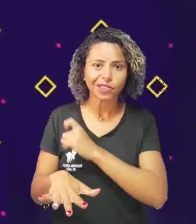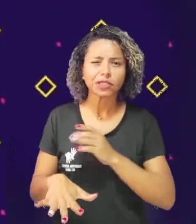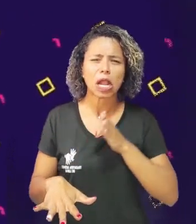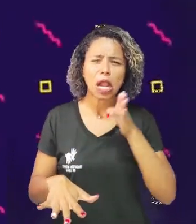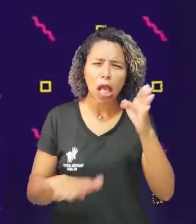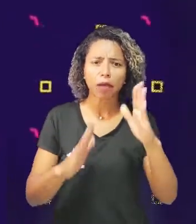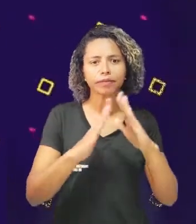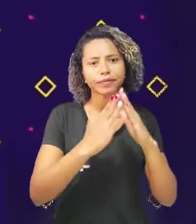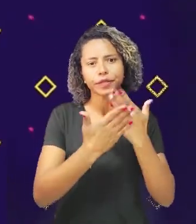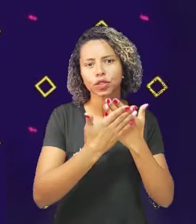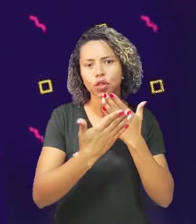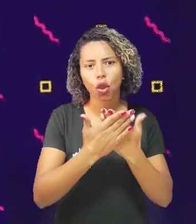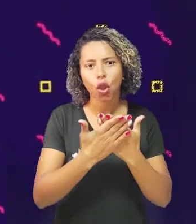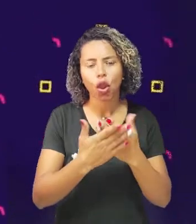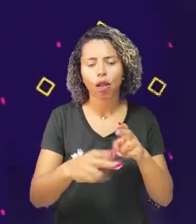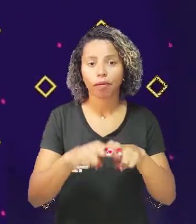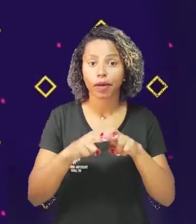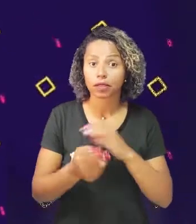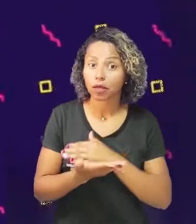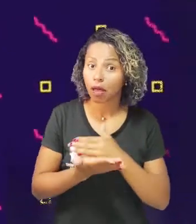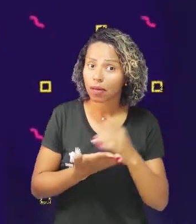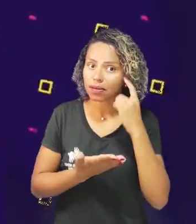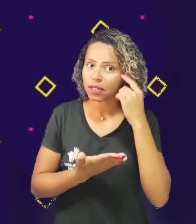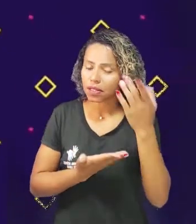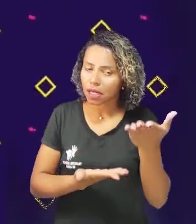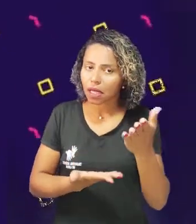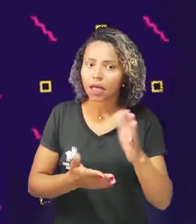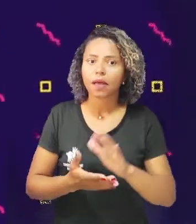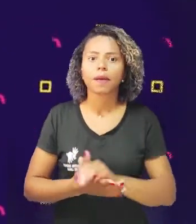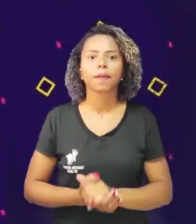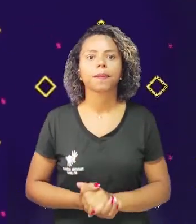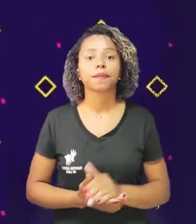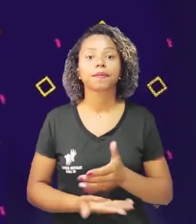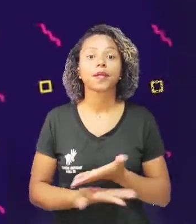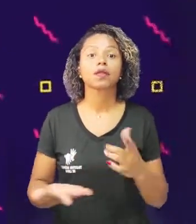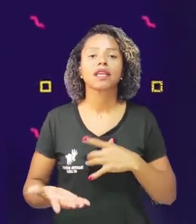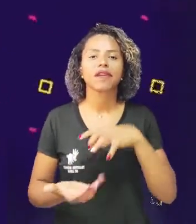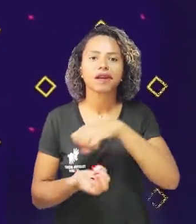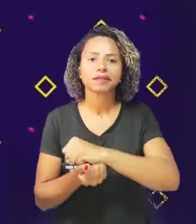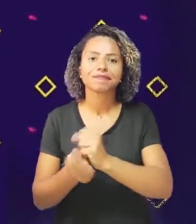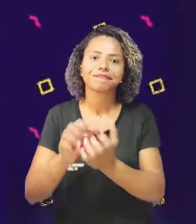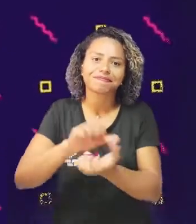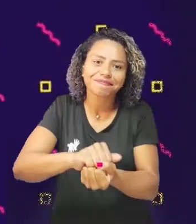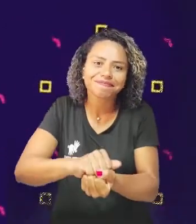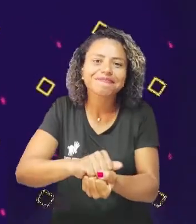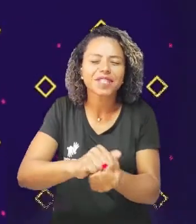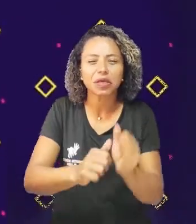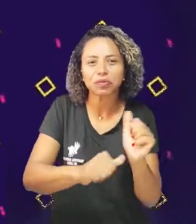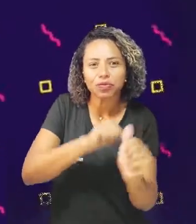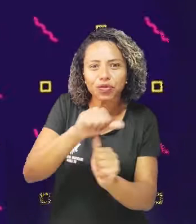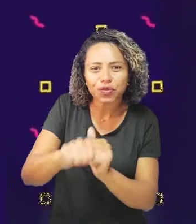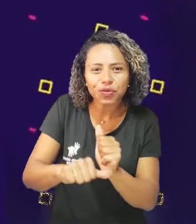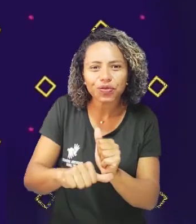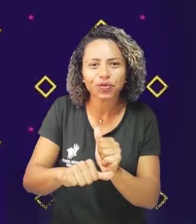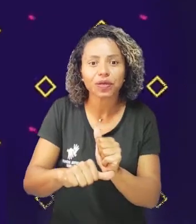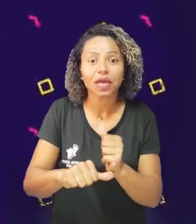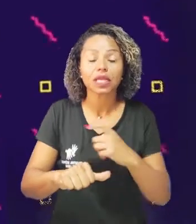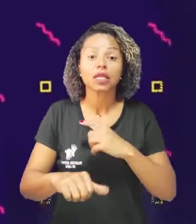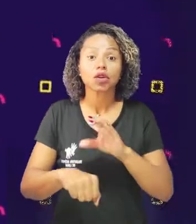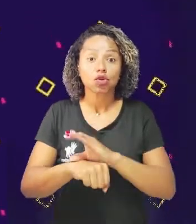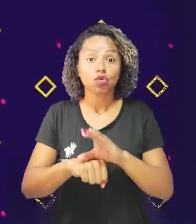bem difícil a gente continuar com essa nossa ideia inicial. Então, nós adaptamos esse nosso